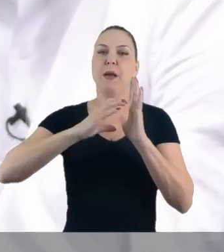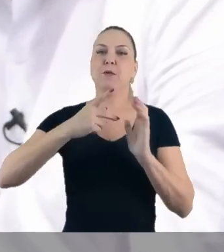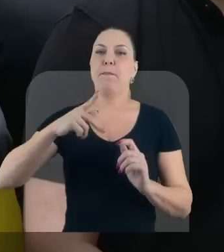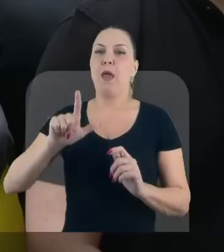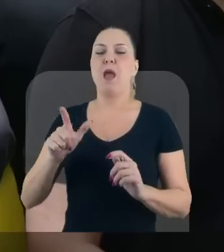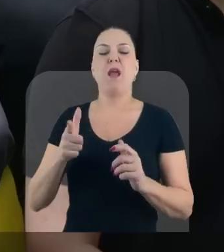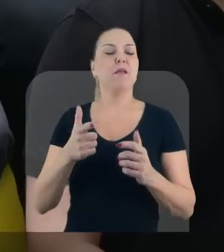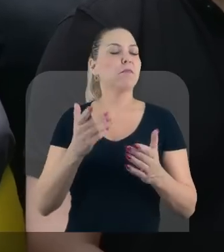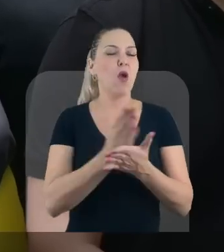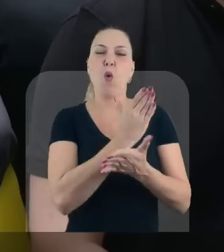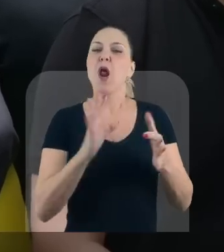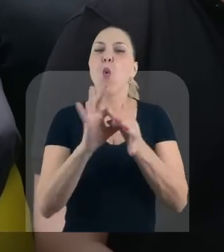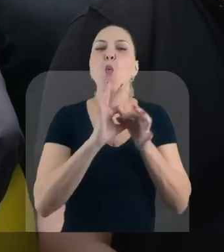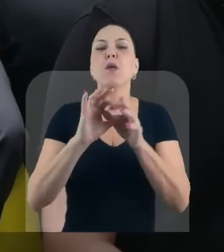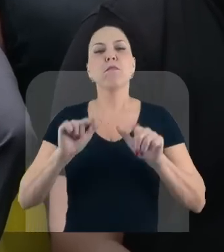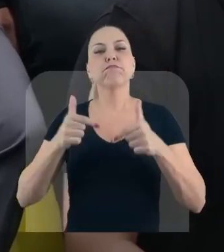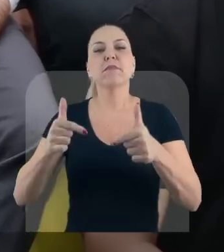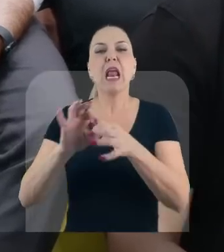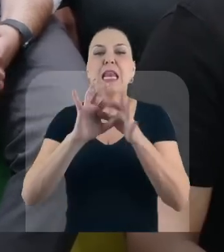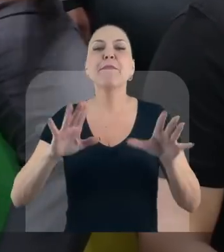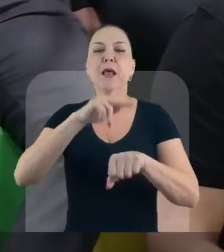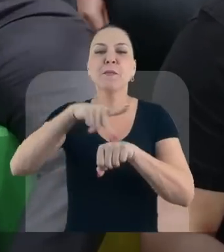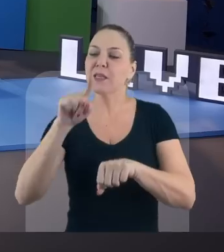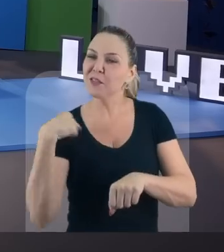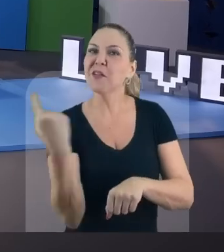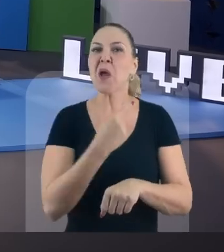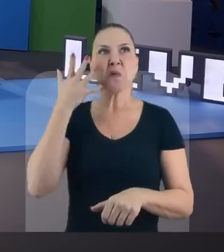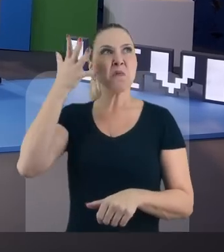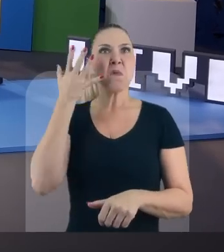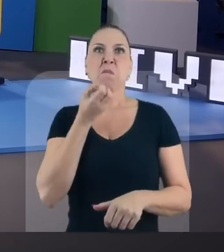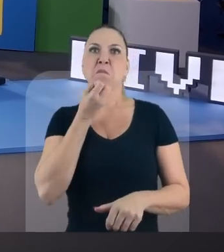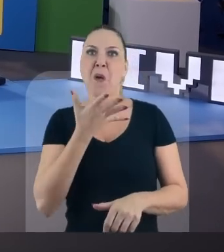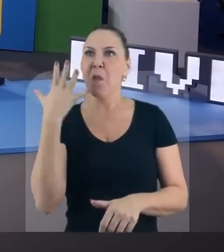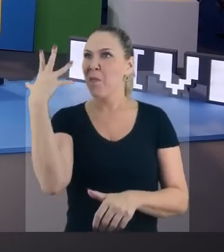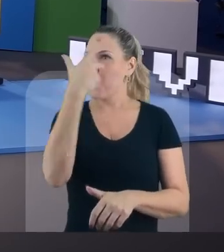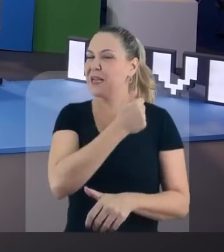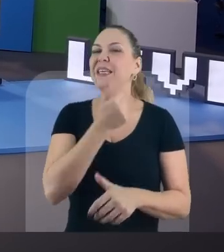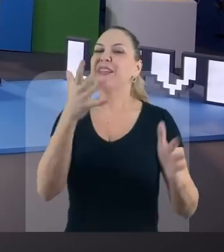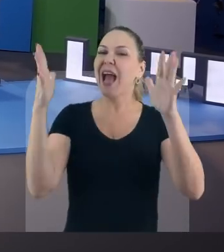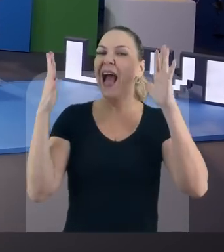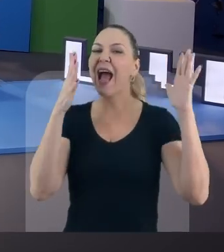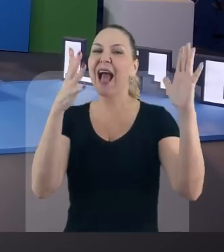de lado e se unir em prol da liberdade do nosso país. Olha aí, discurso bonito, hein? É isso aí.